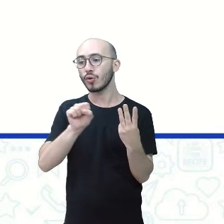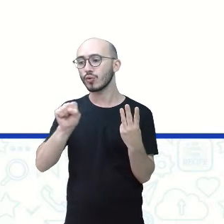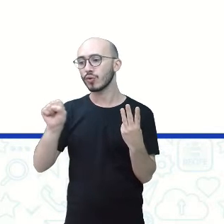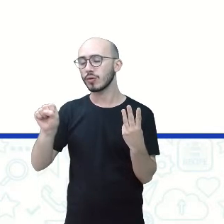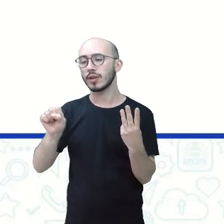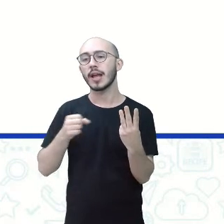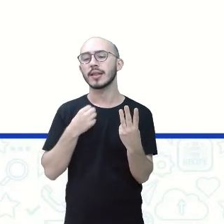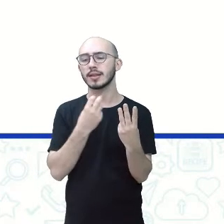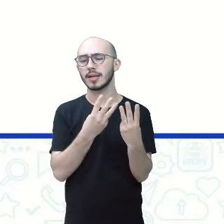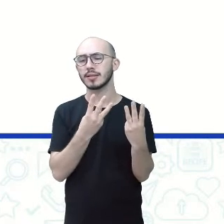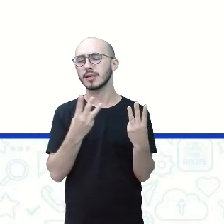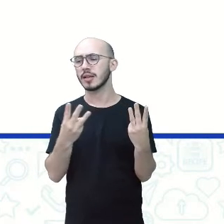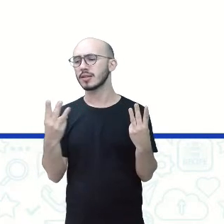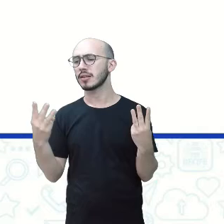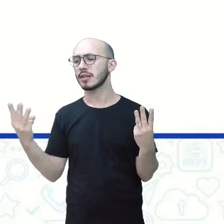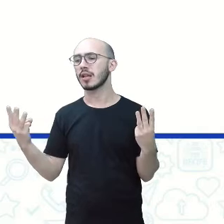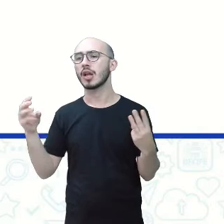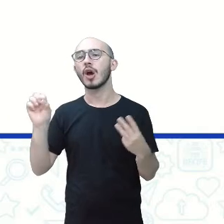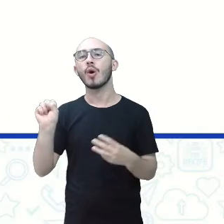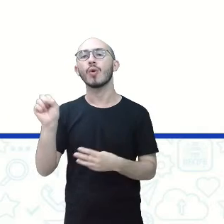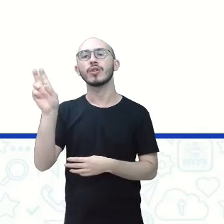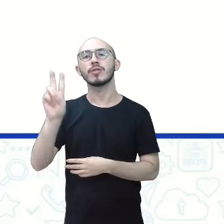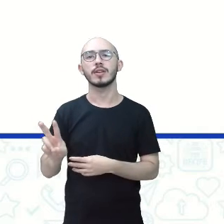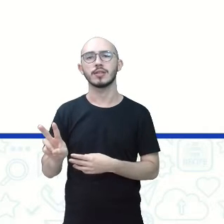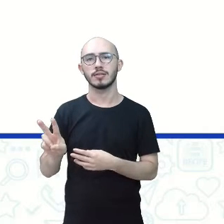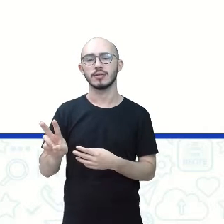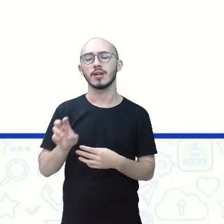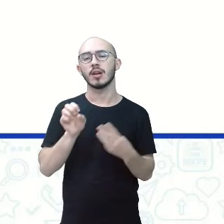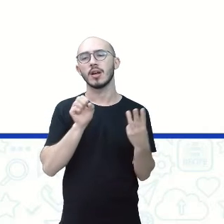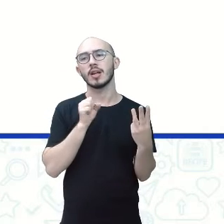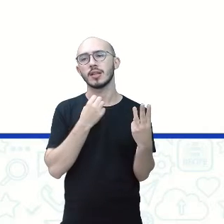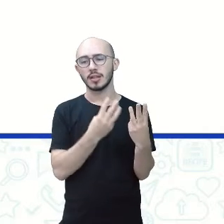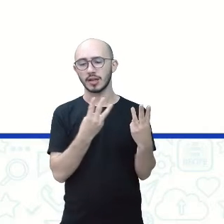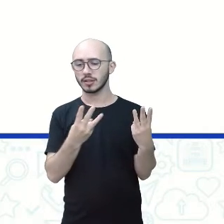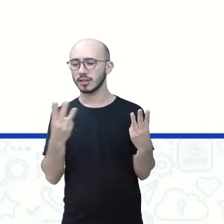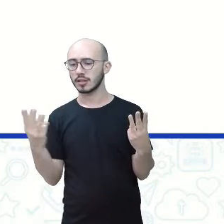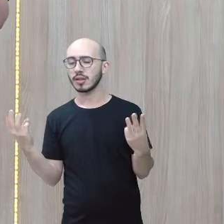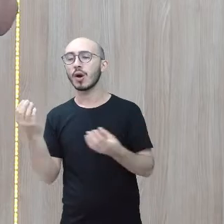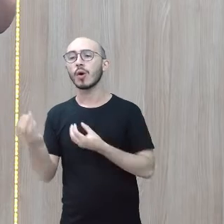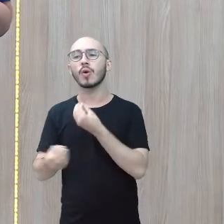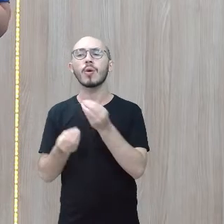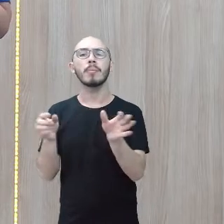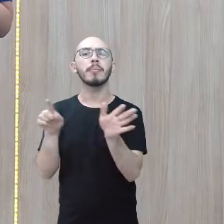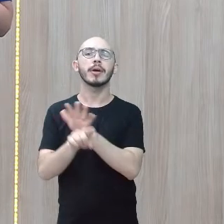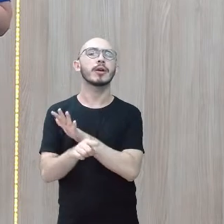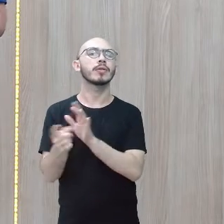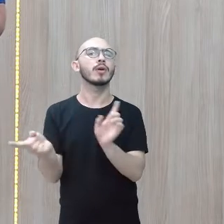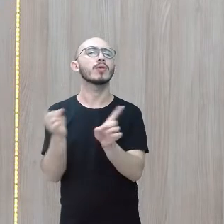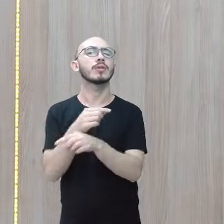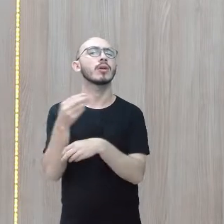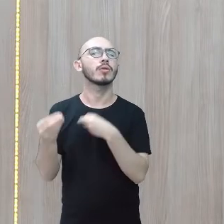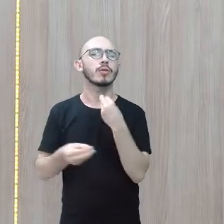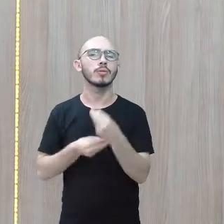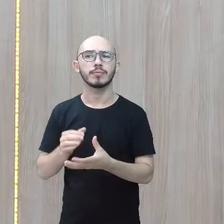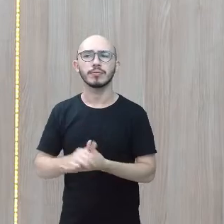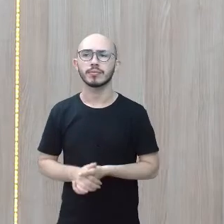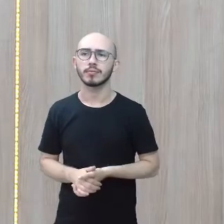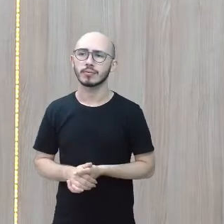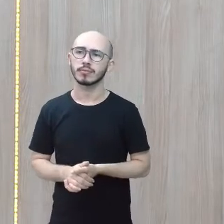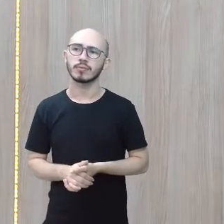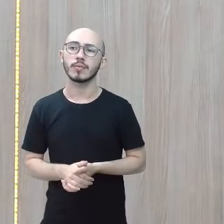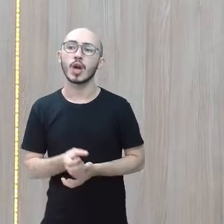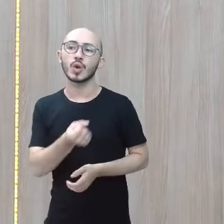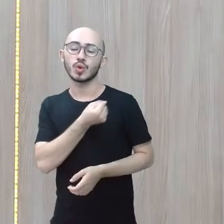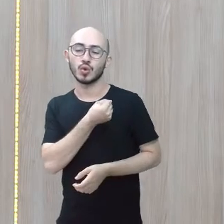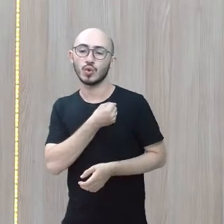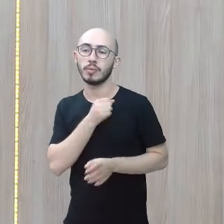naquela resposta, que é o 6.561, de que maneira a gente vai fazer essa pergunta contrária? Ó, qual é o número